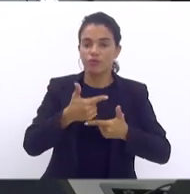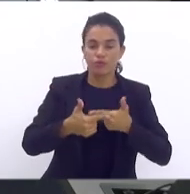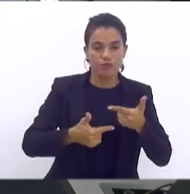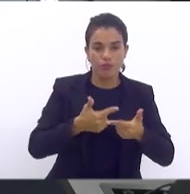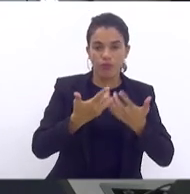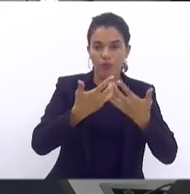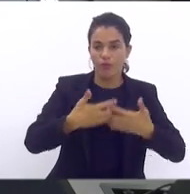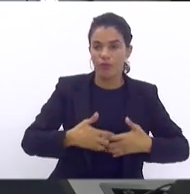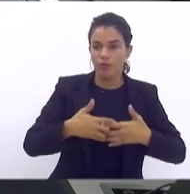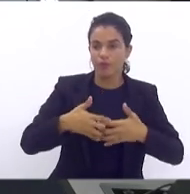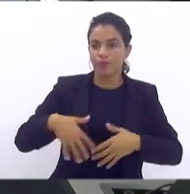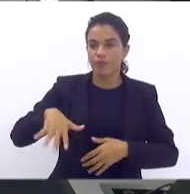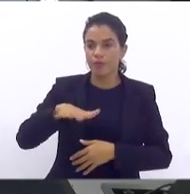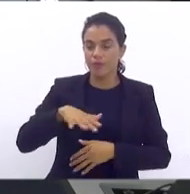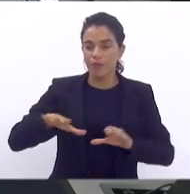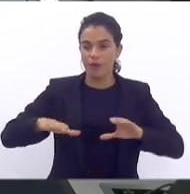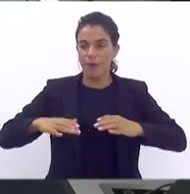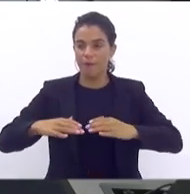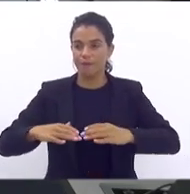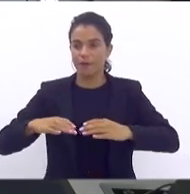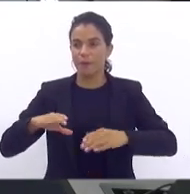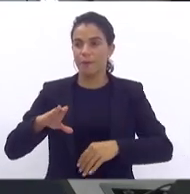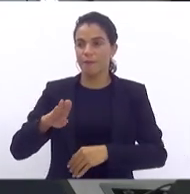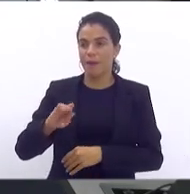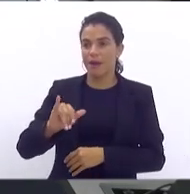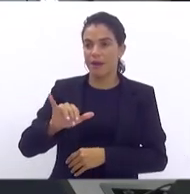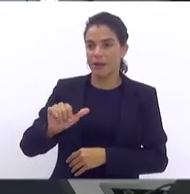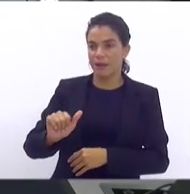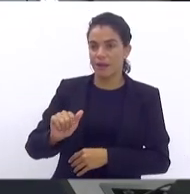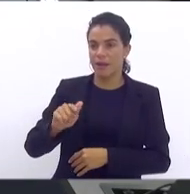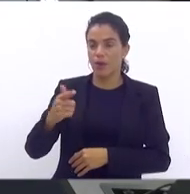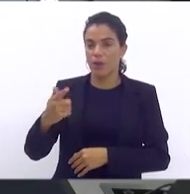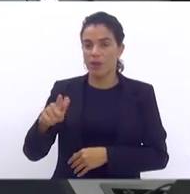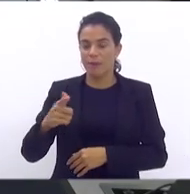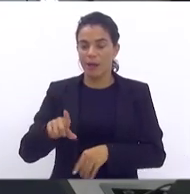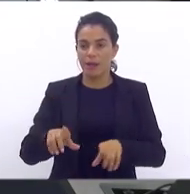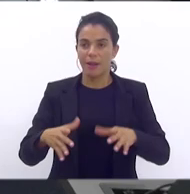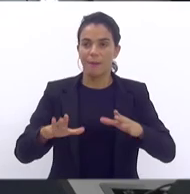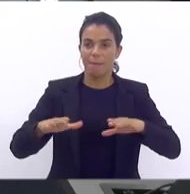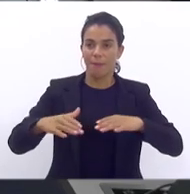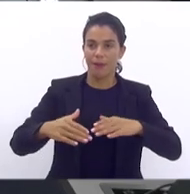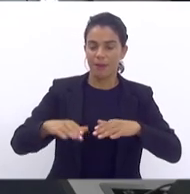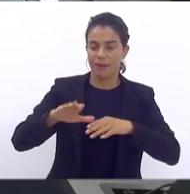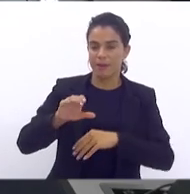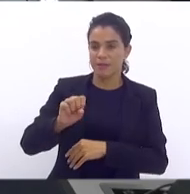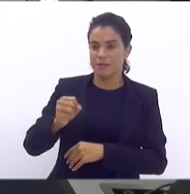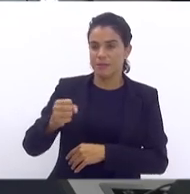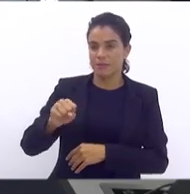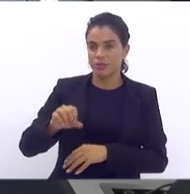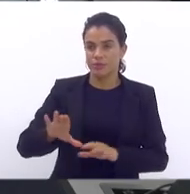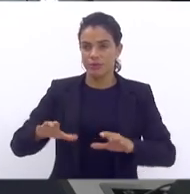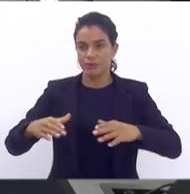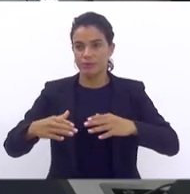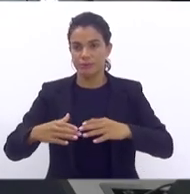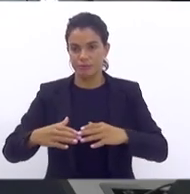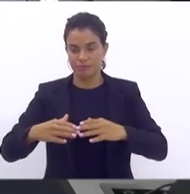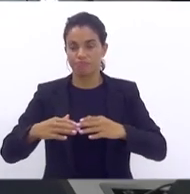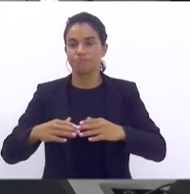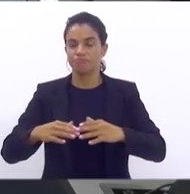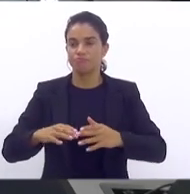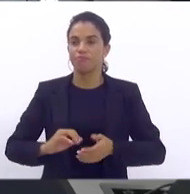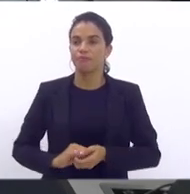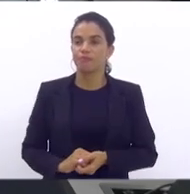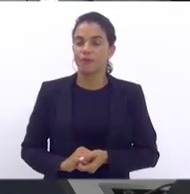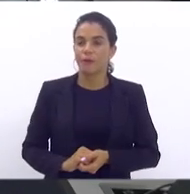Guanabara, Baía da Ilha Grande e Baía de Sepetiba, ou em portos, mesmo estando certificados